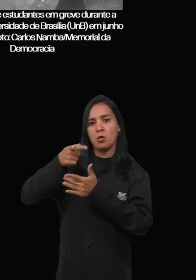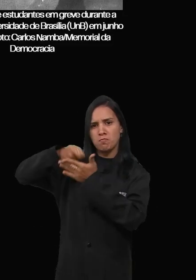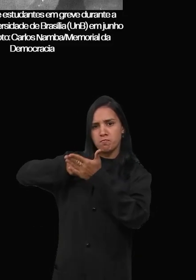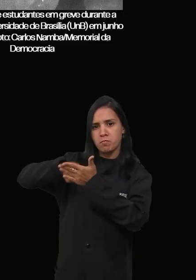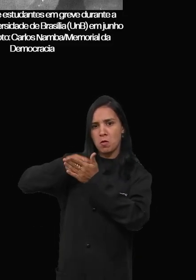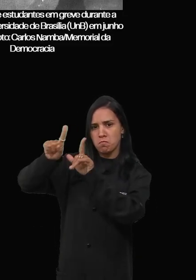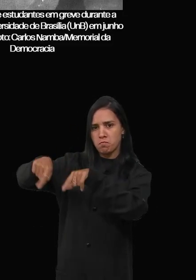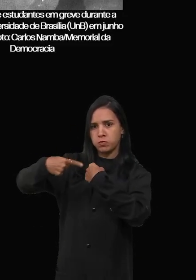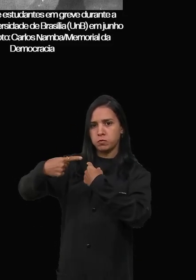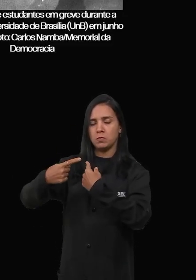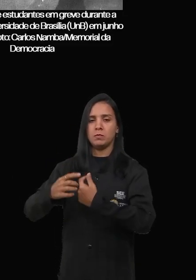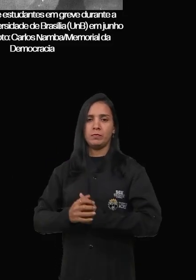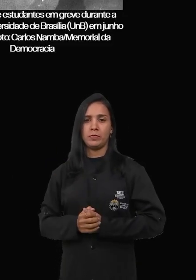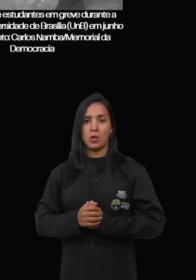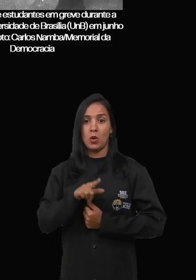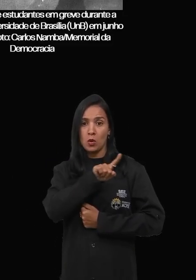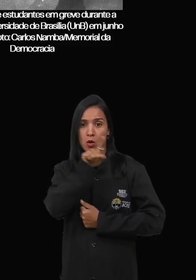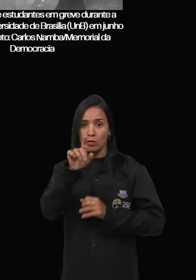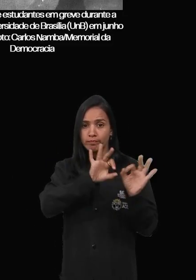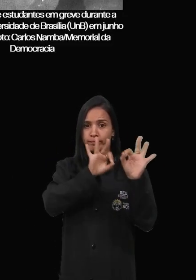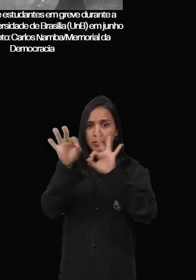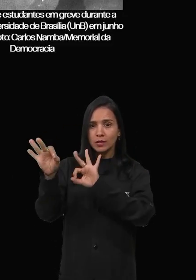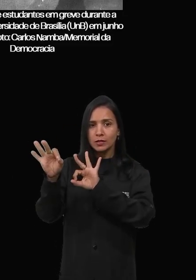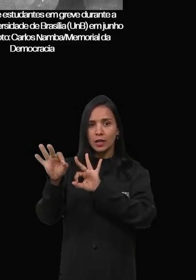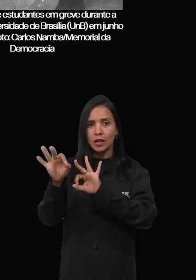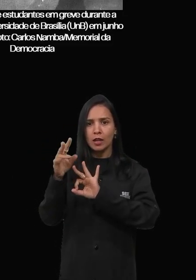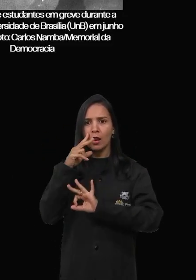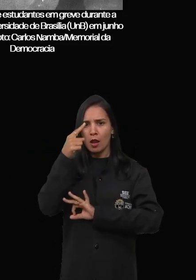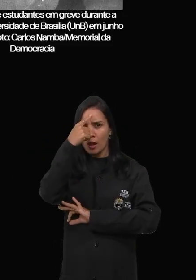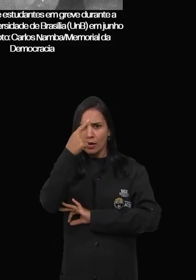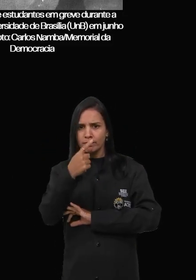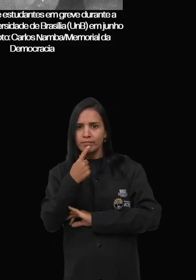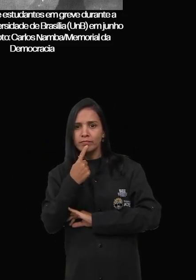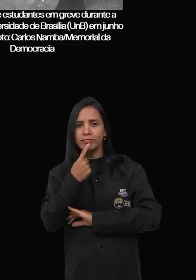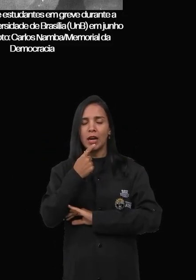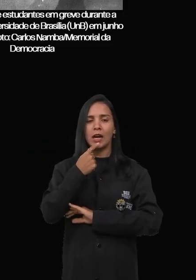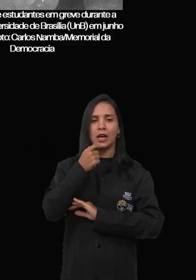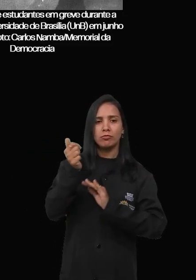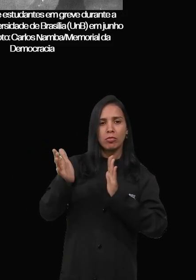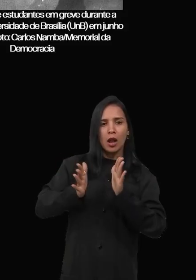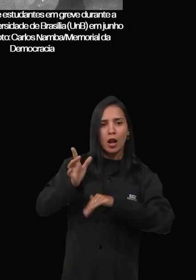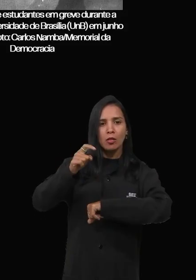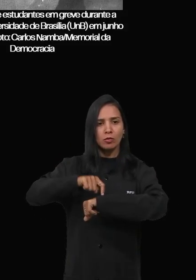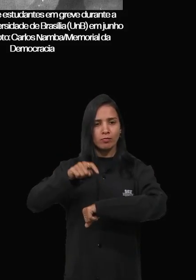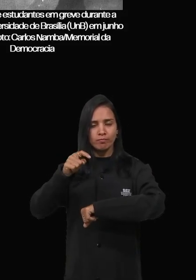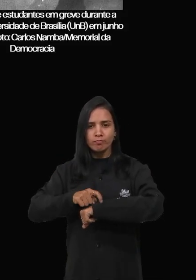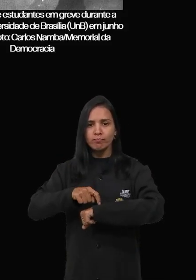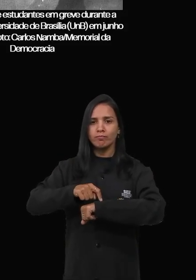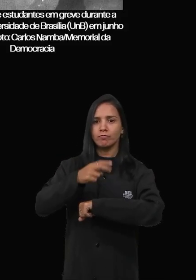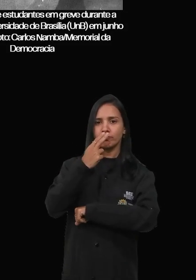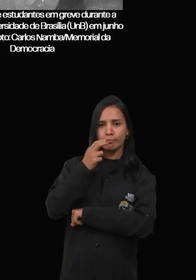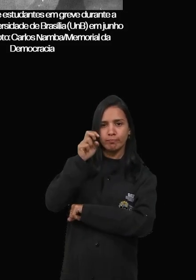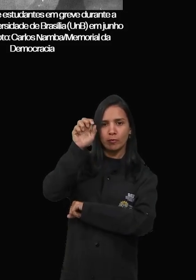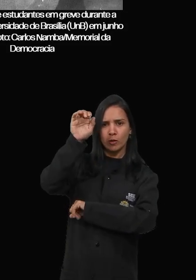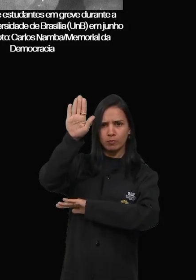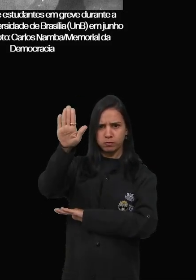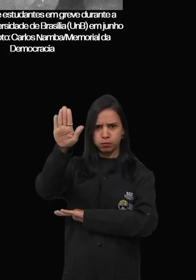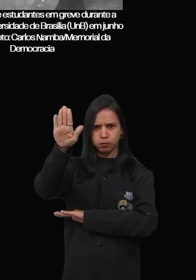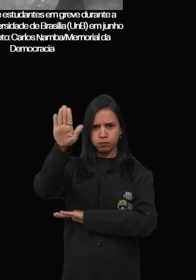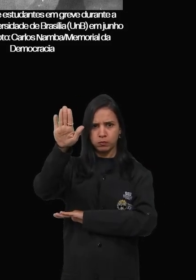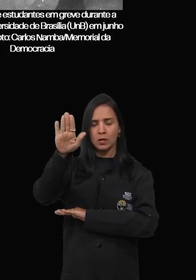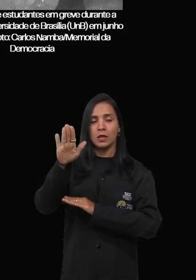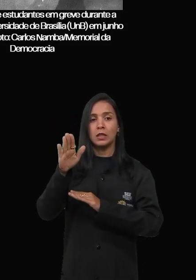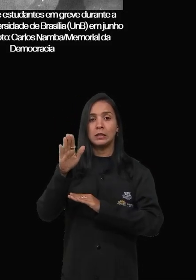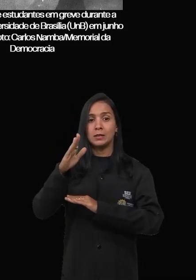acompanhar como foi esse período. Aí você consegue ver as imagens que retratam as manifestações, principalmente